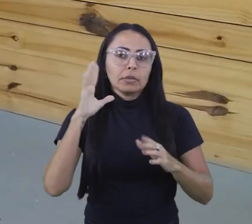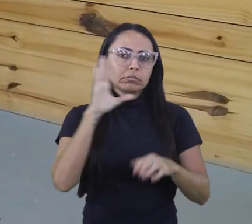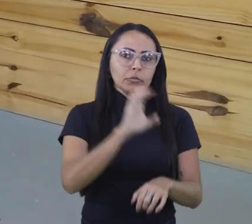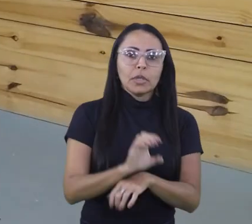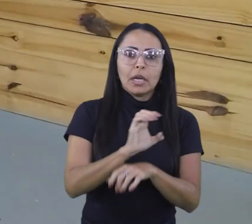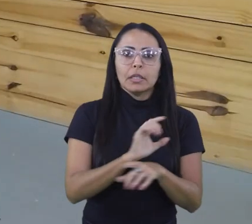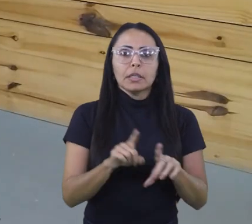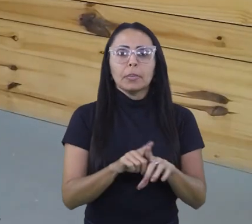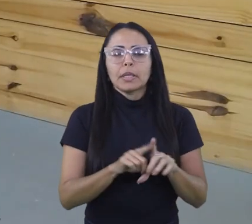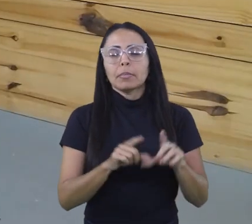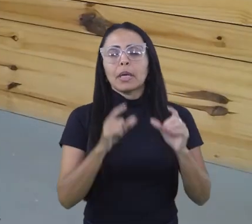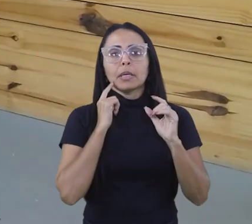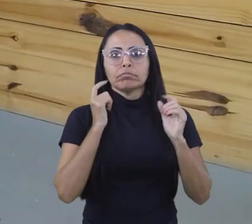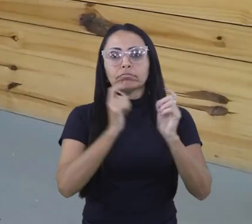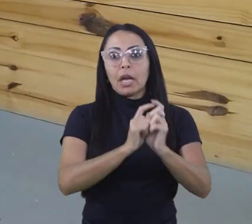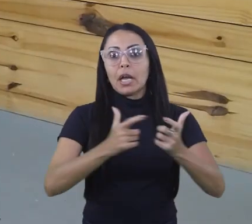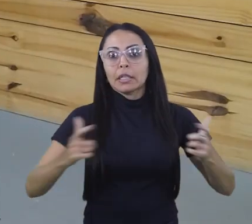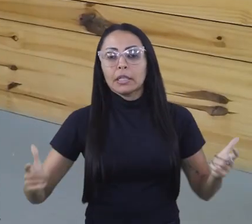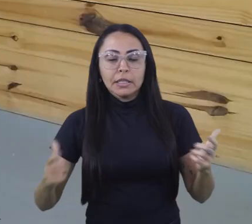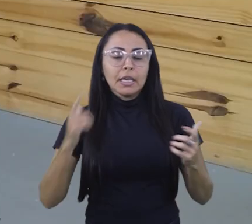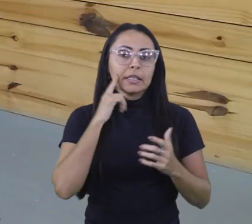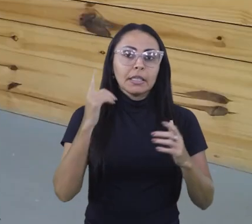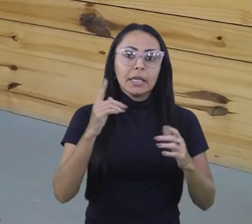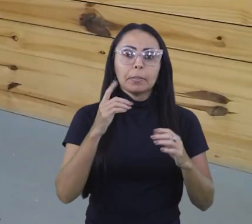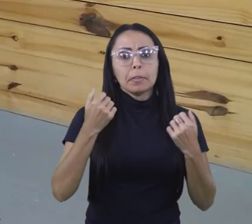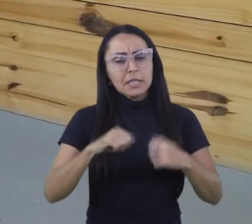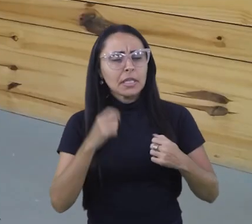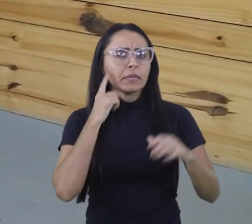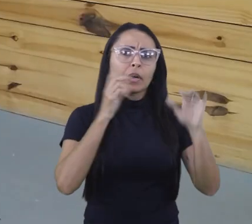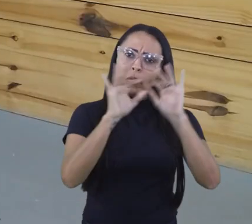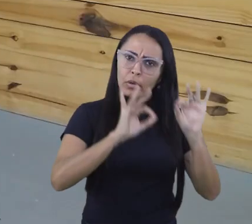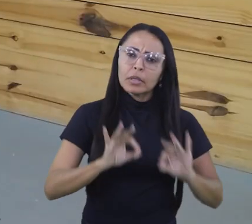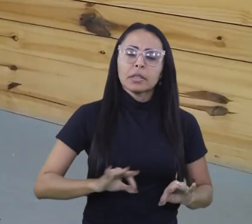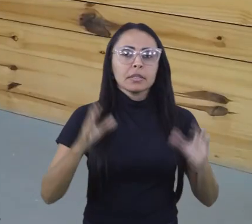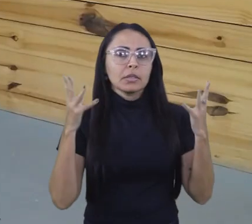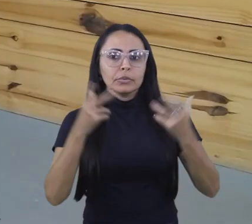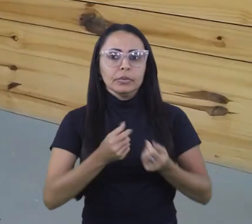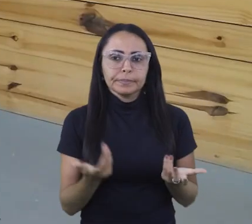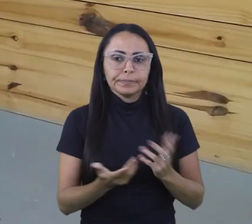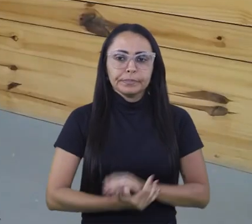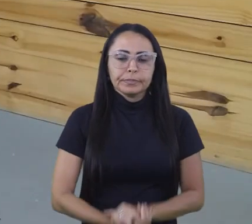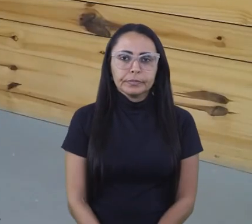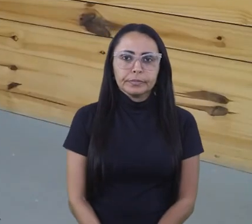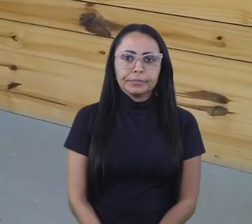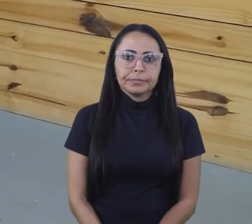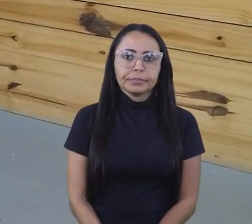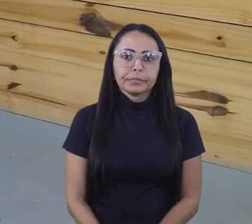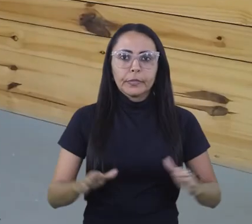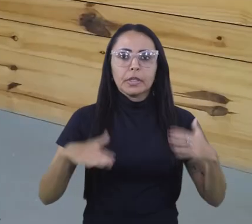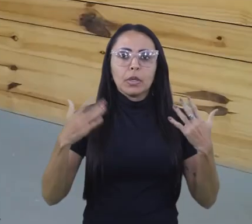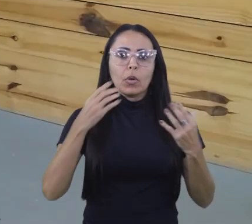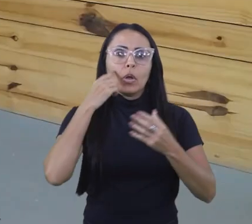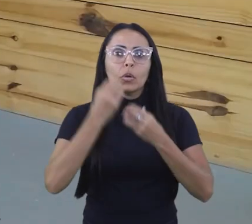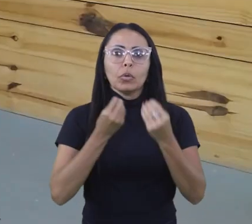e era necessário, né, organizar fisicamente os livros que estavam nela. Então, como